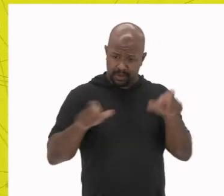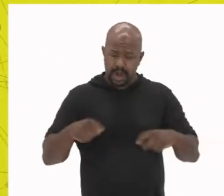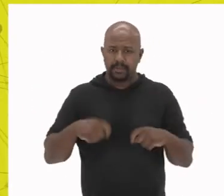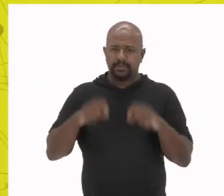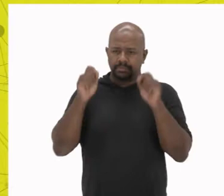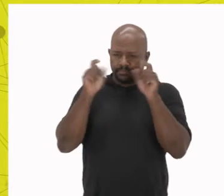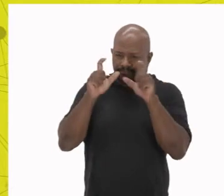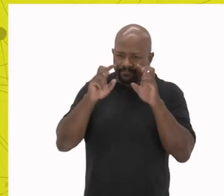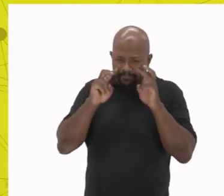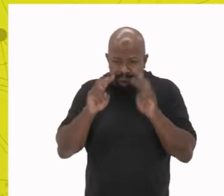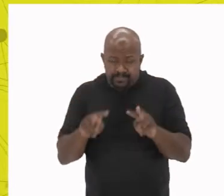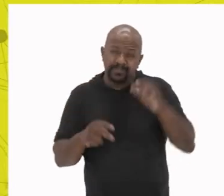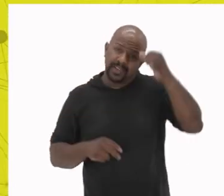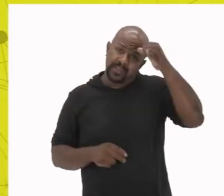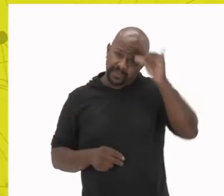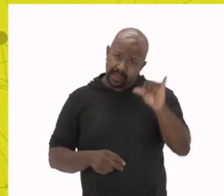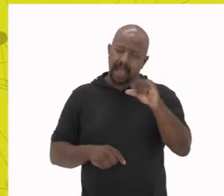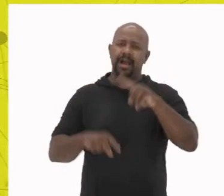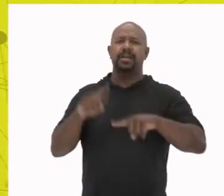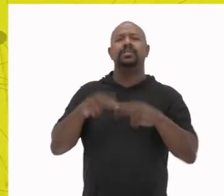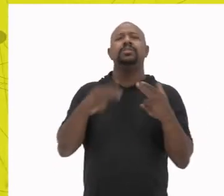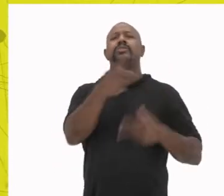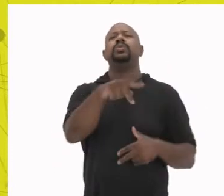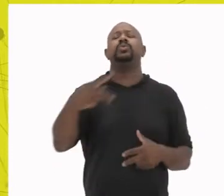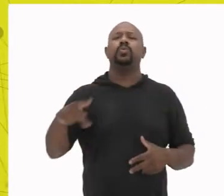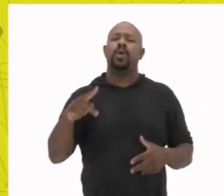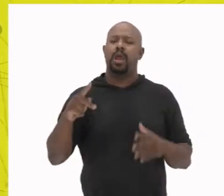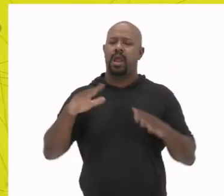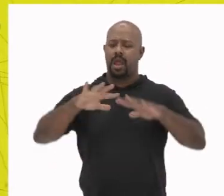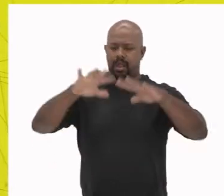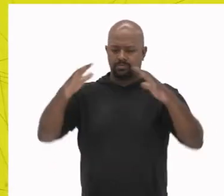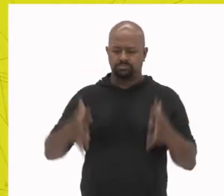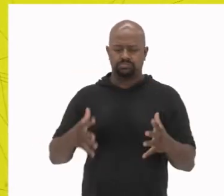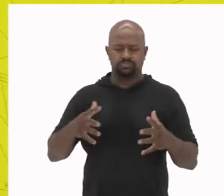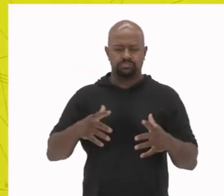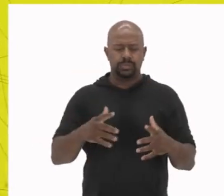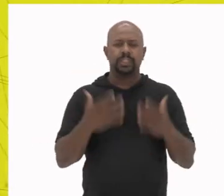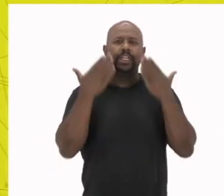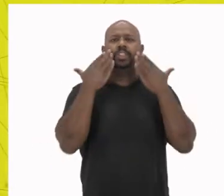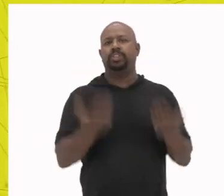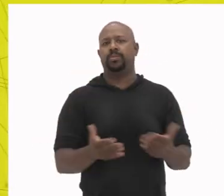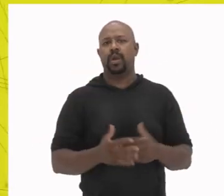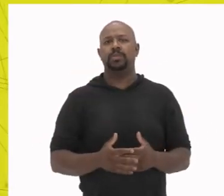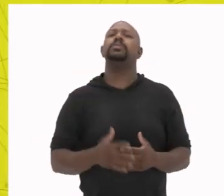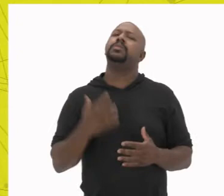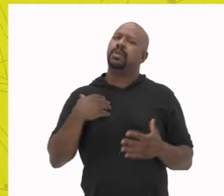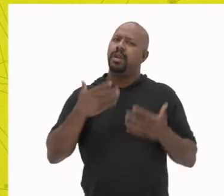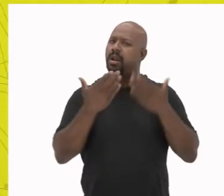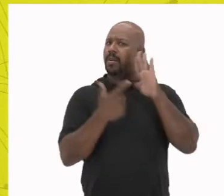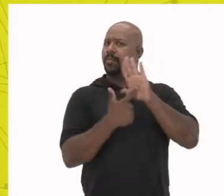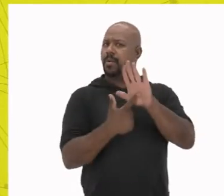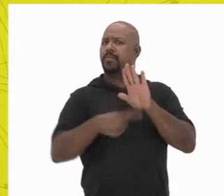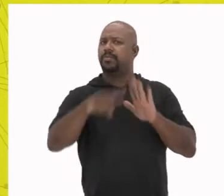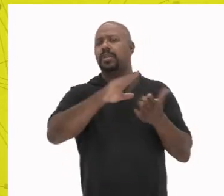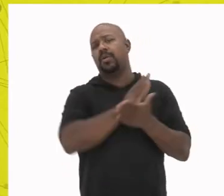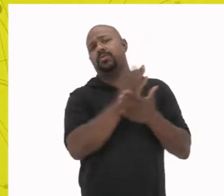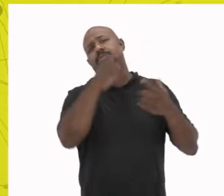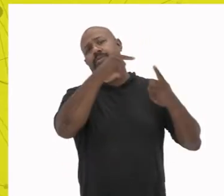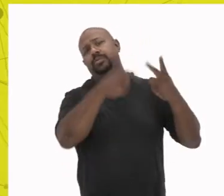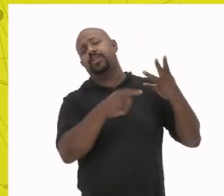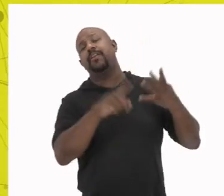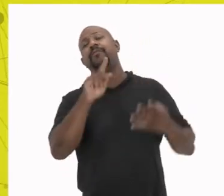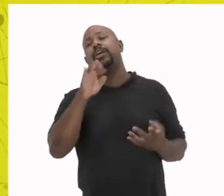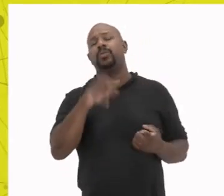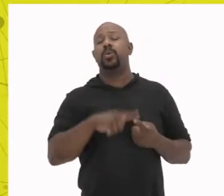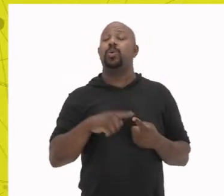Os profissionais devem estar atentos e evitar ao máximo que os itens de sua coleção sejam expostos. Compartilho com vocês alguns dos